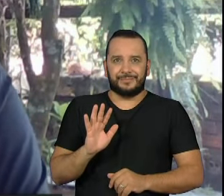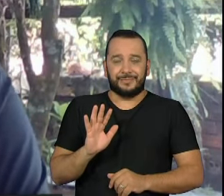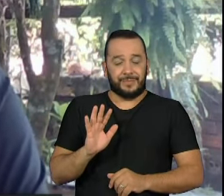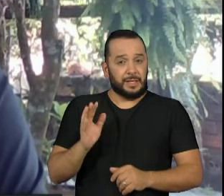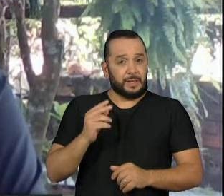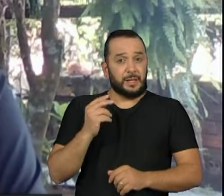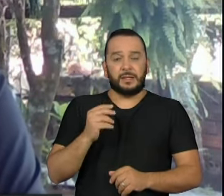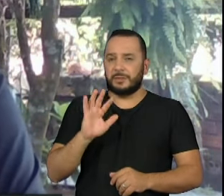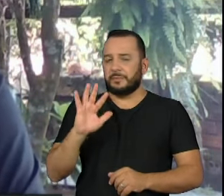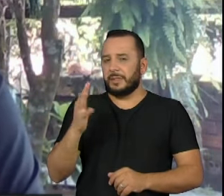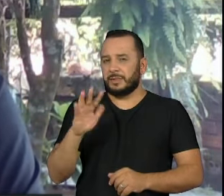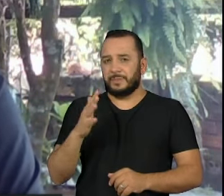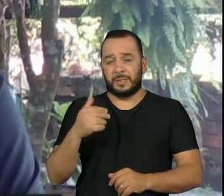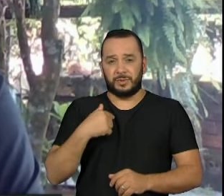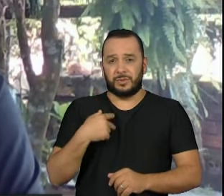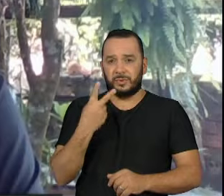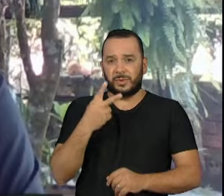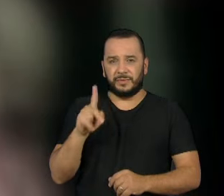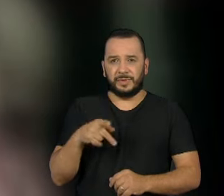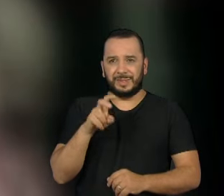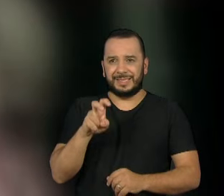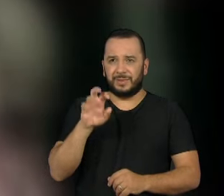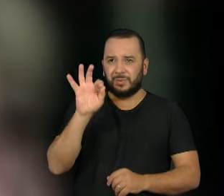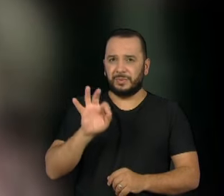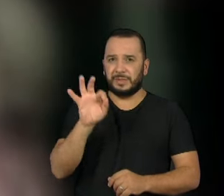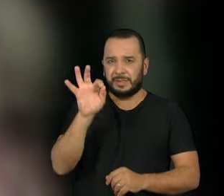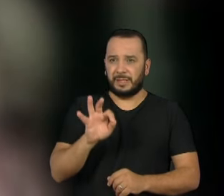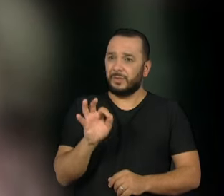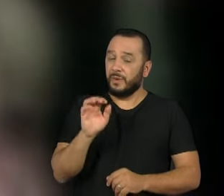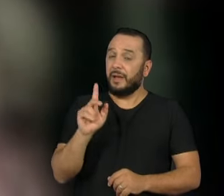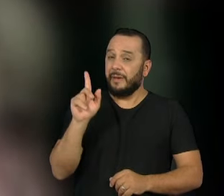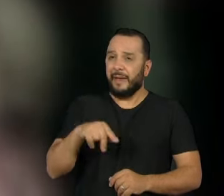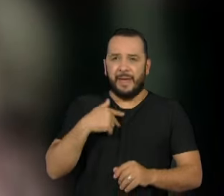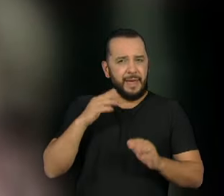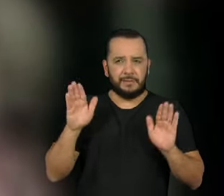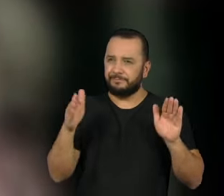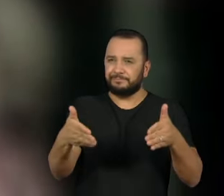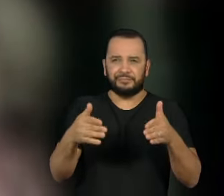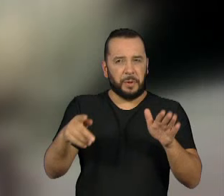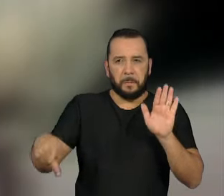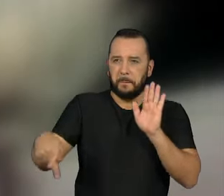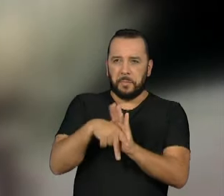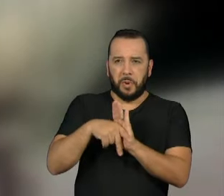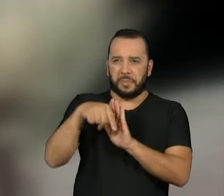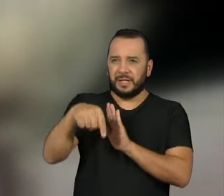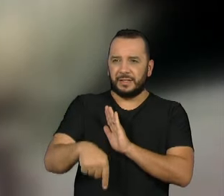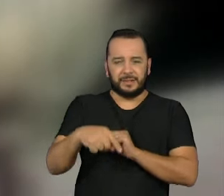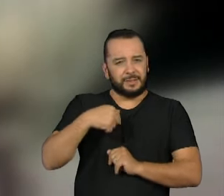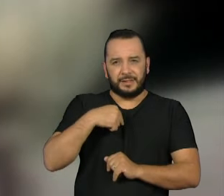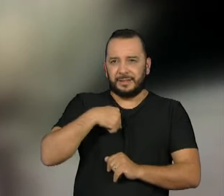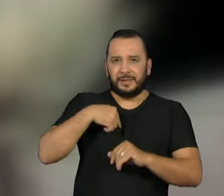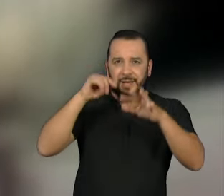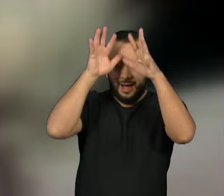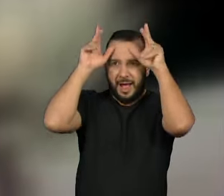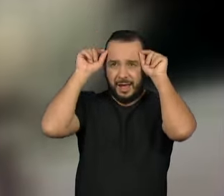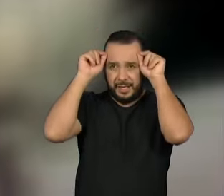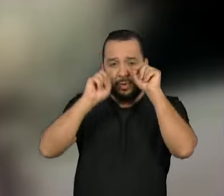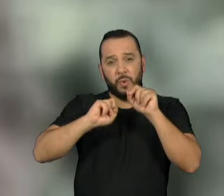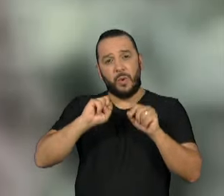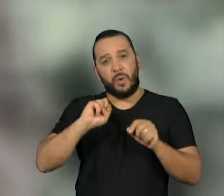menos 2,5% dessas espécies estão restritas ao Acre ou então ao estado do